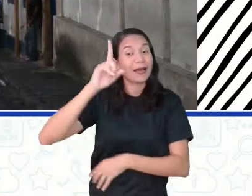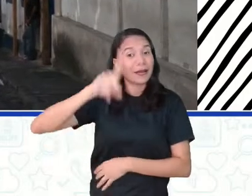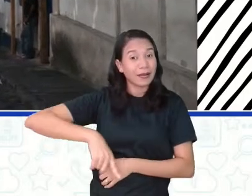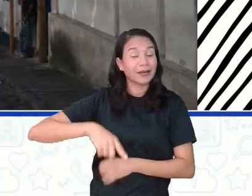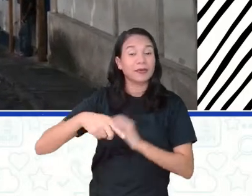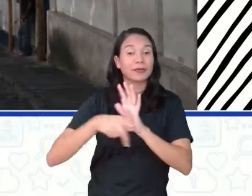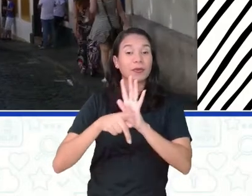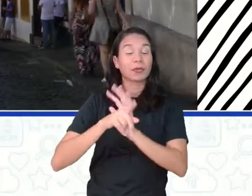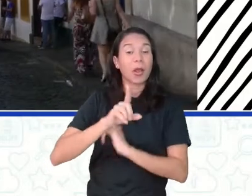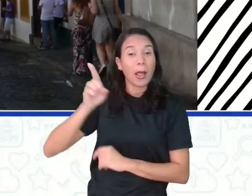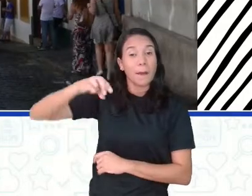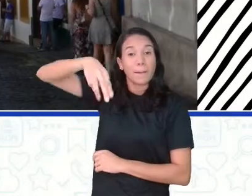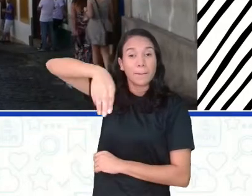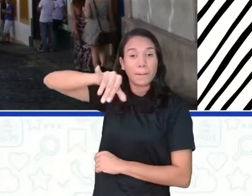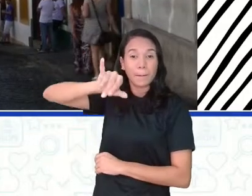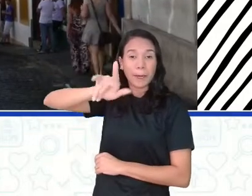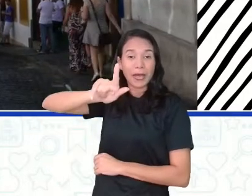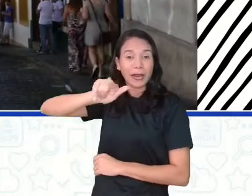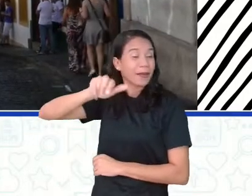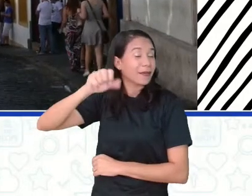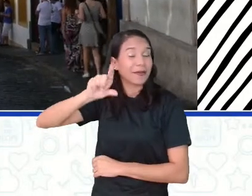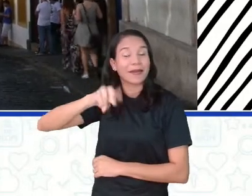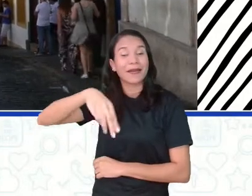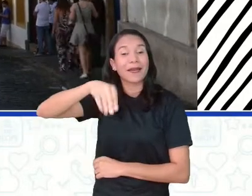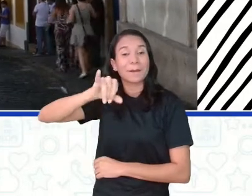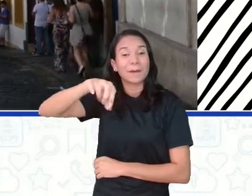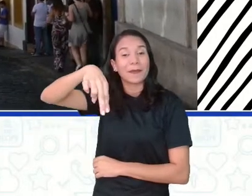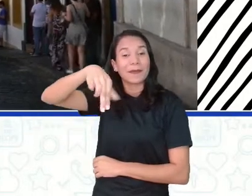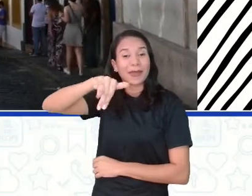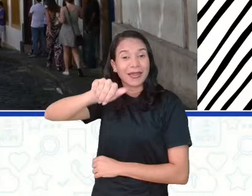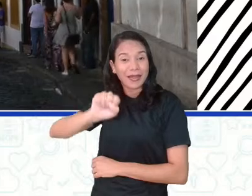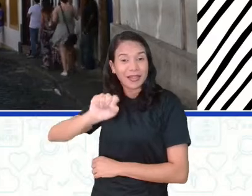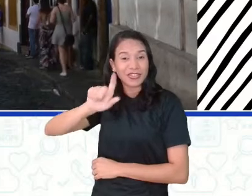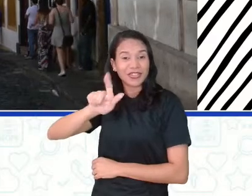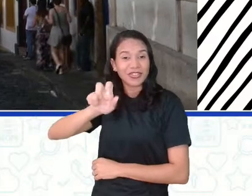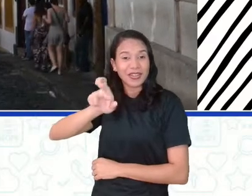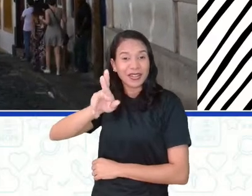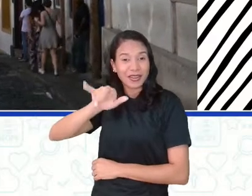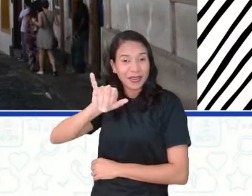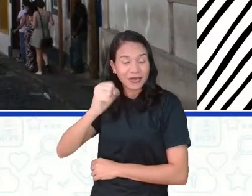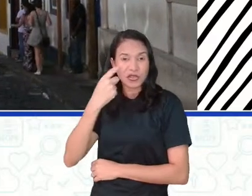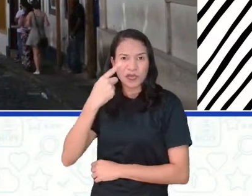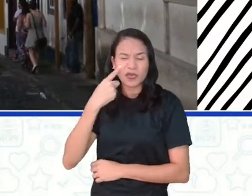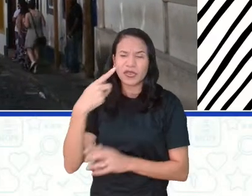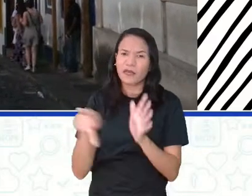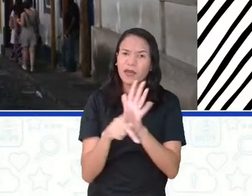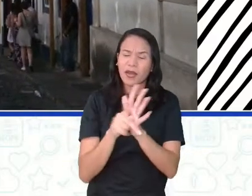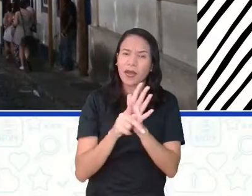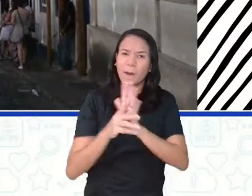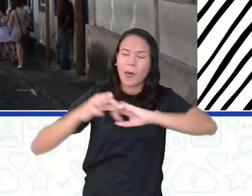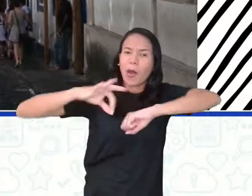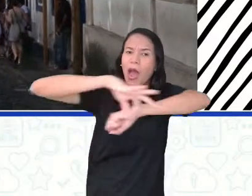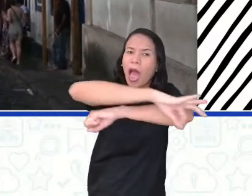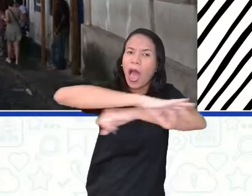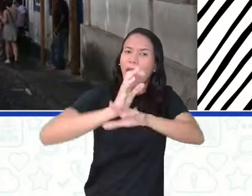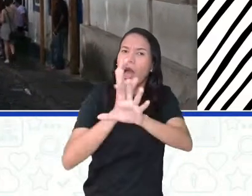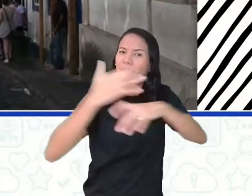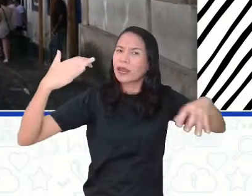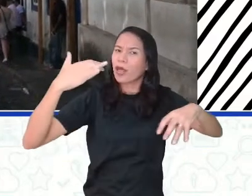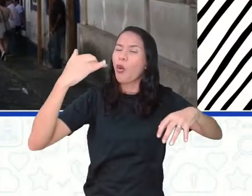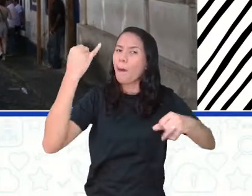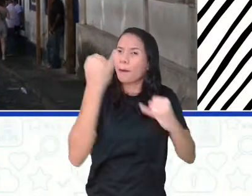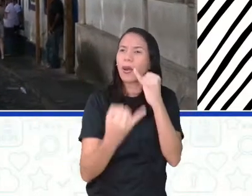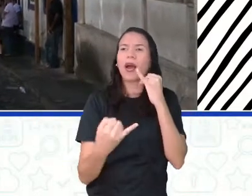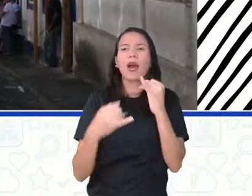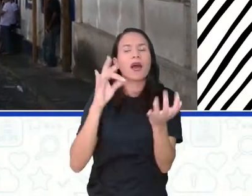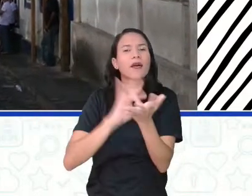cidade em Minas, tá? Mas você nota que a arquitetura dessa cidade, ela é muito próxima né, da arquitetura,